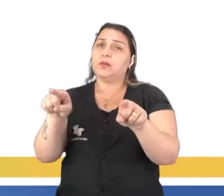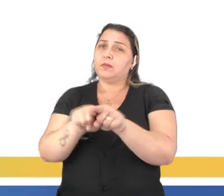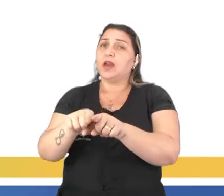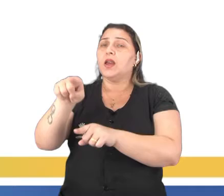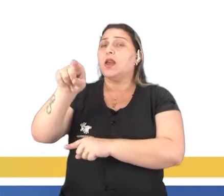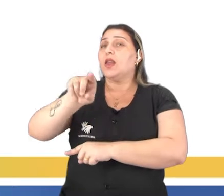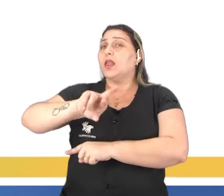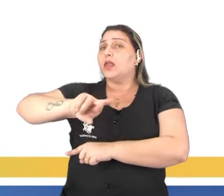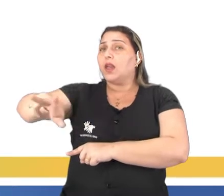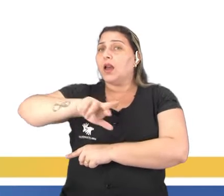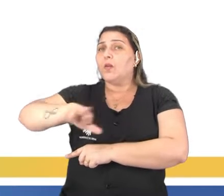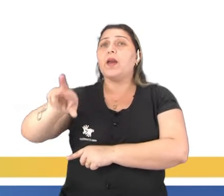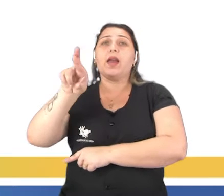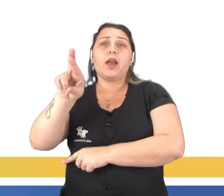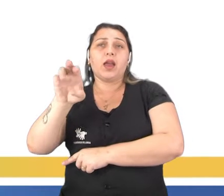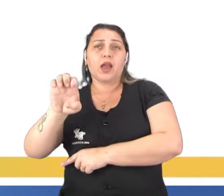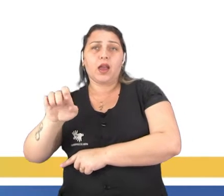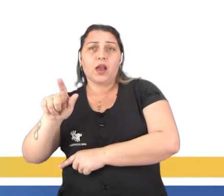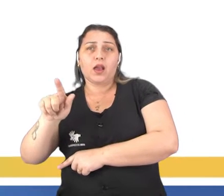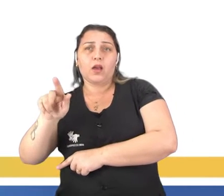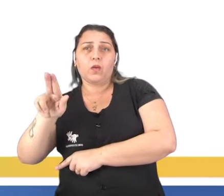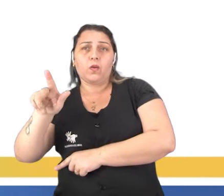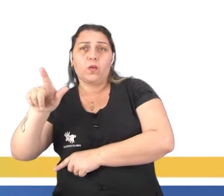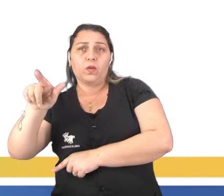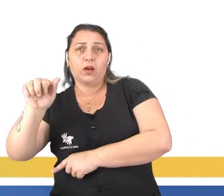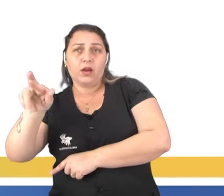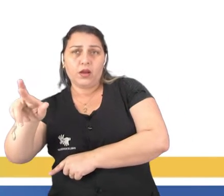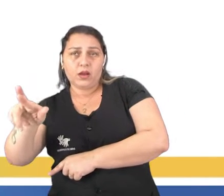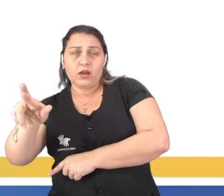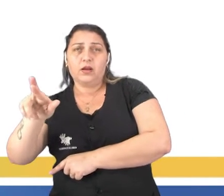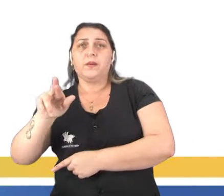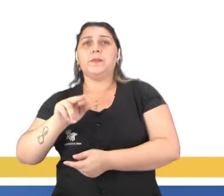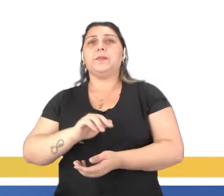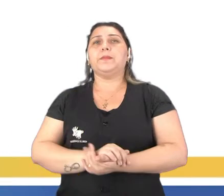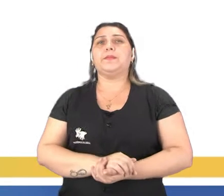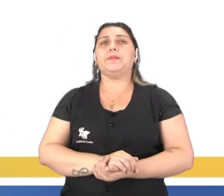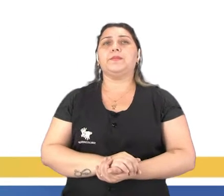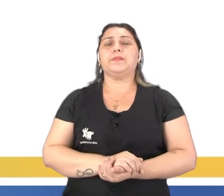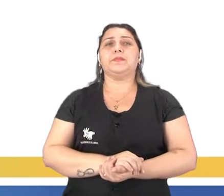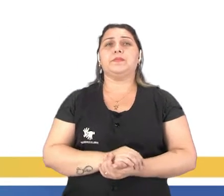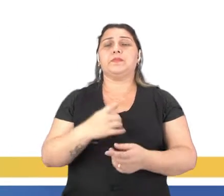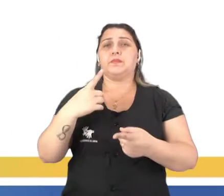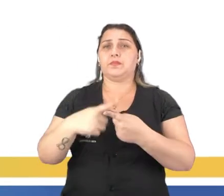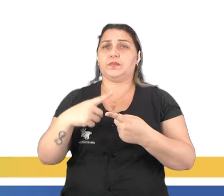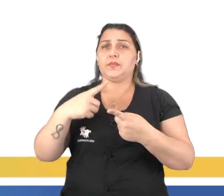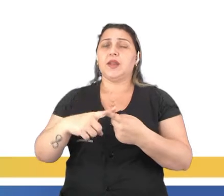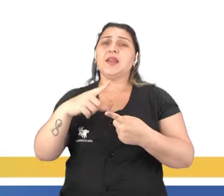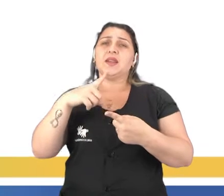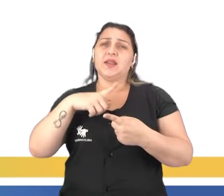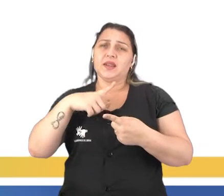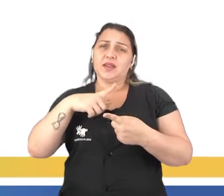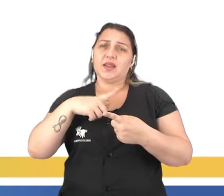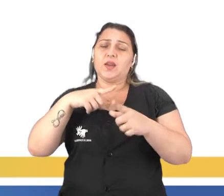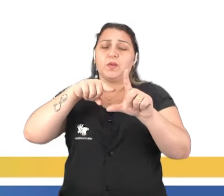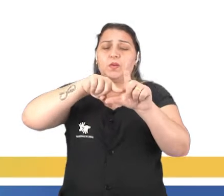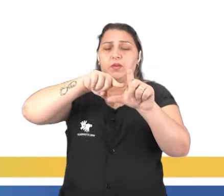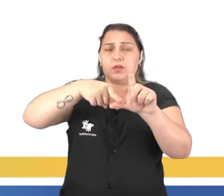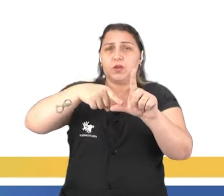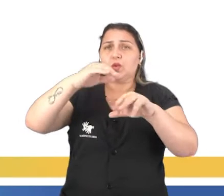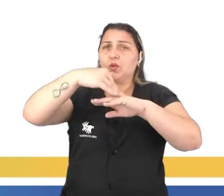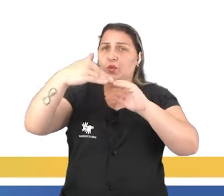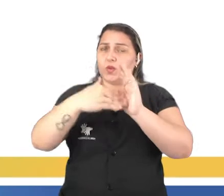também, né, que é o nosso retângulo aí que conhecemos, ele é um polígono irregular, porque embora ele possua todos os ângulos